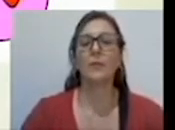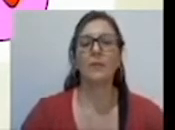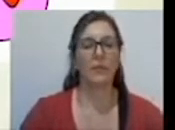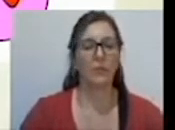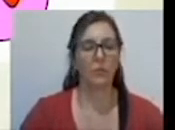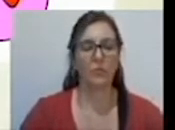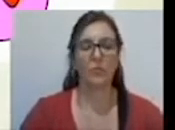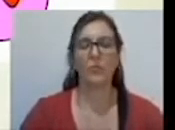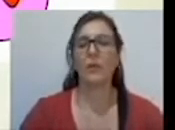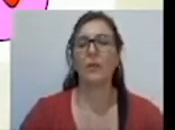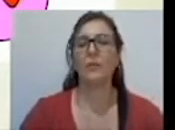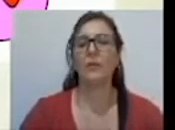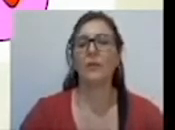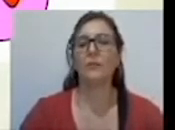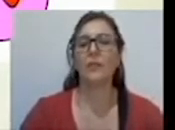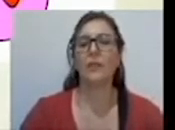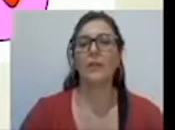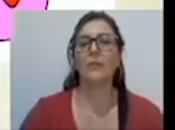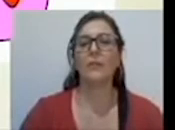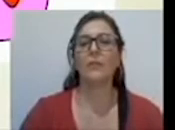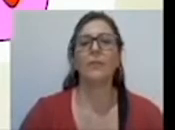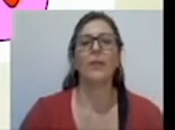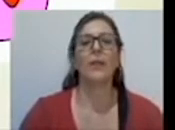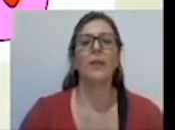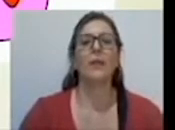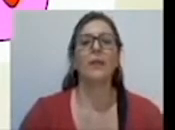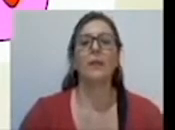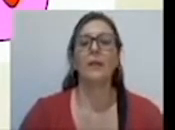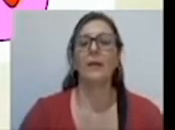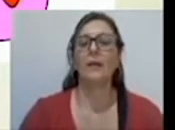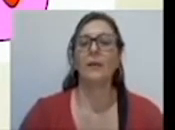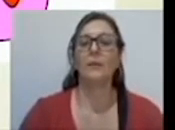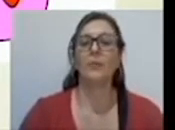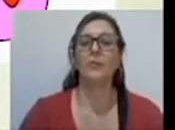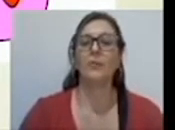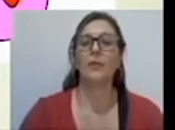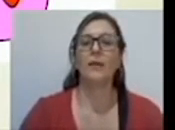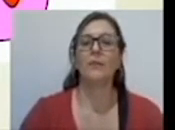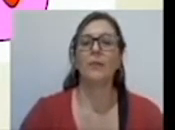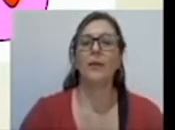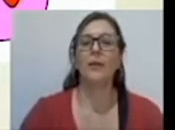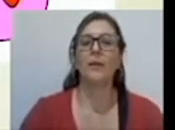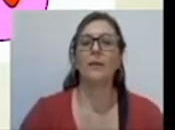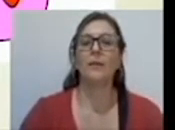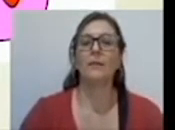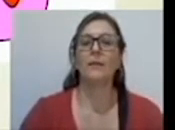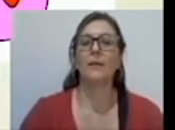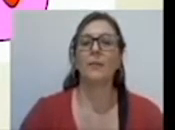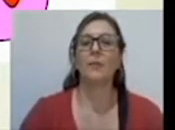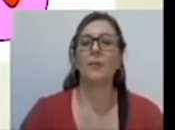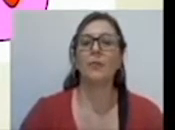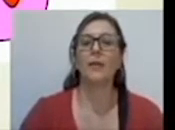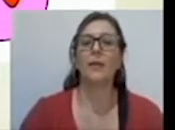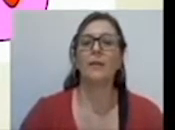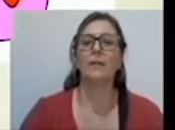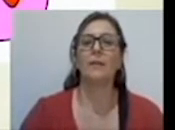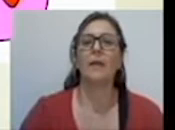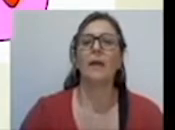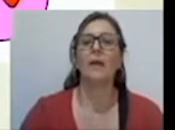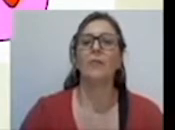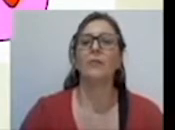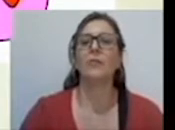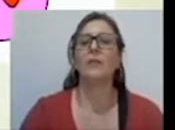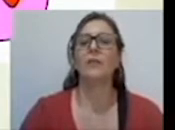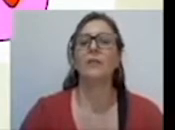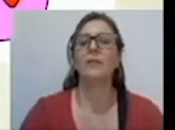sangue venoso, aqui do lado direito, ele é impulsionado para a artéria pulmonar,